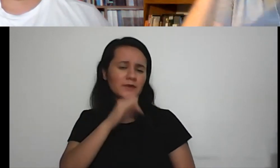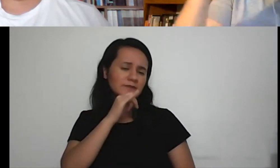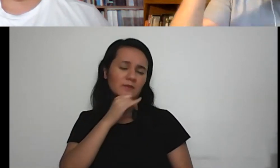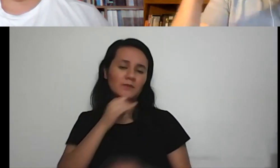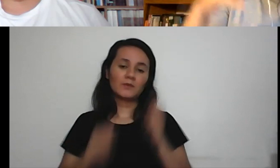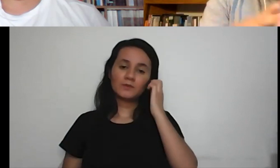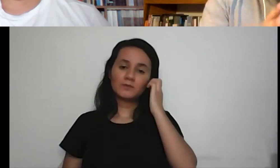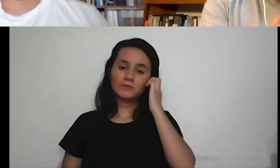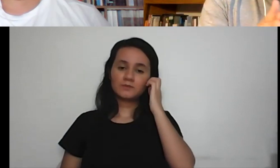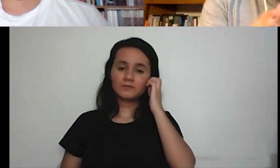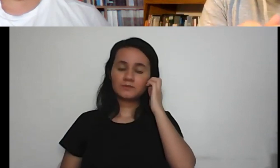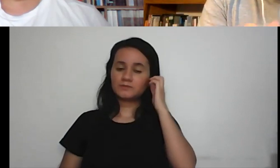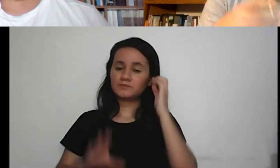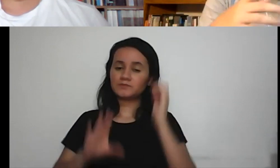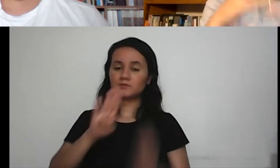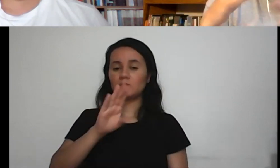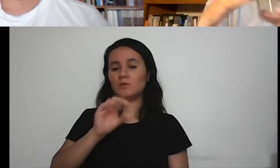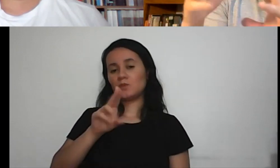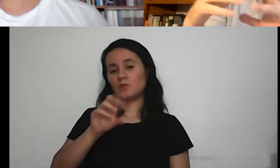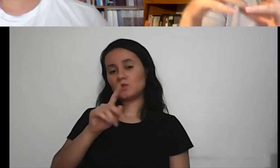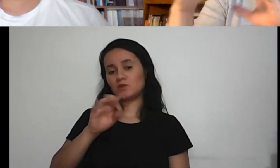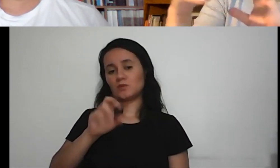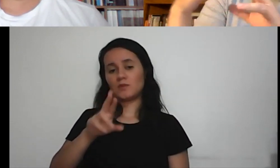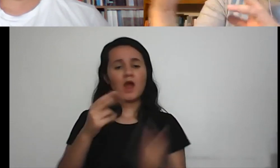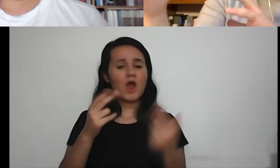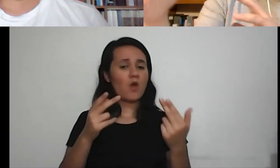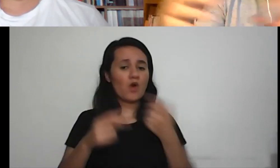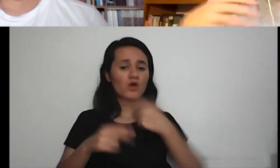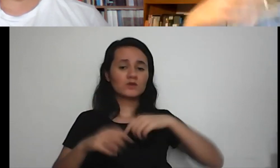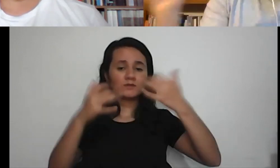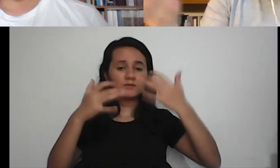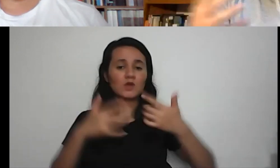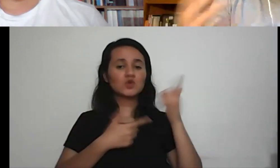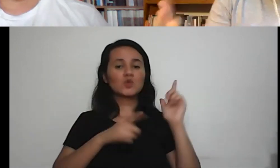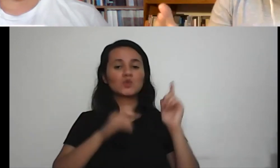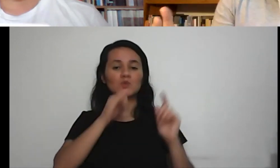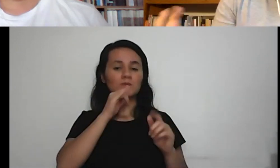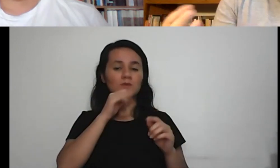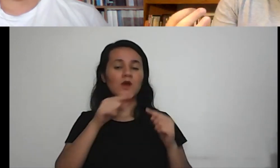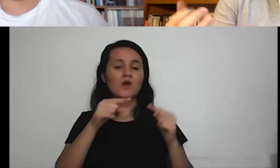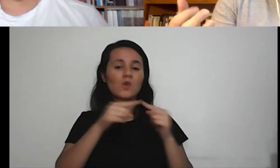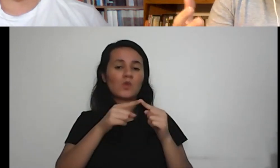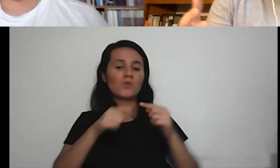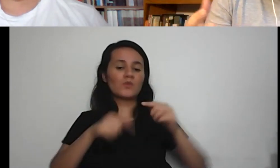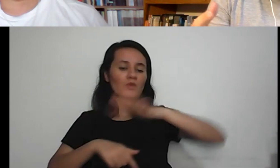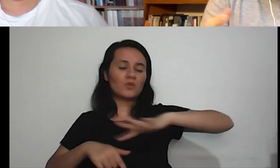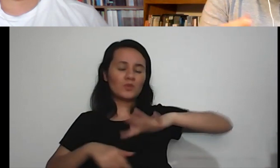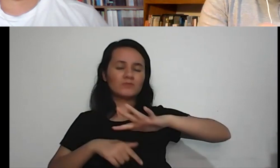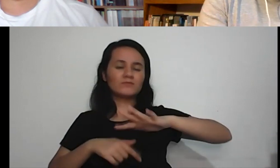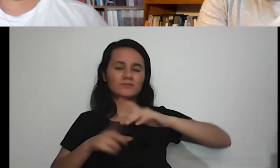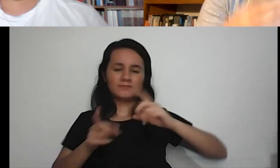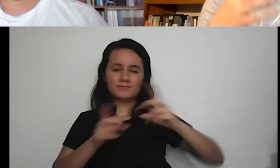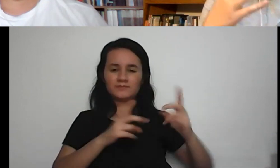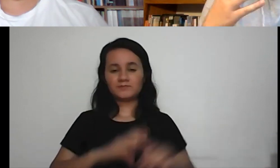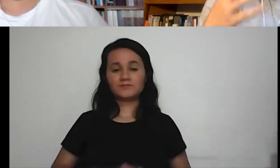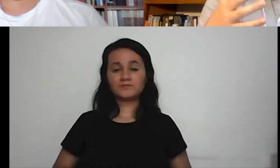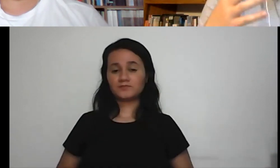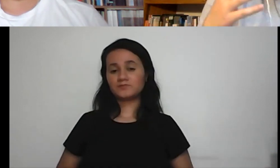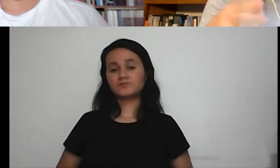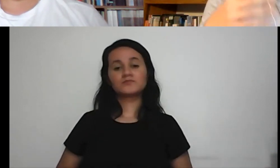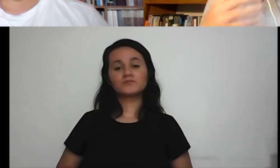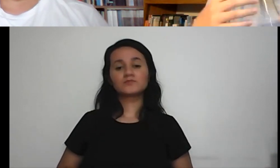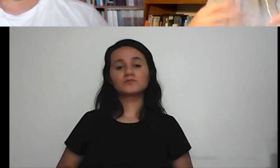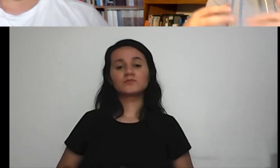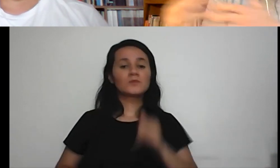do booktuber, assim, os mesmos riscos que a gente vinha falando de outro, de uma relação com o mercado, né? De